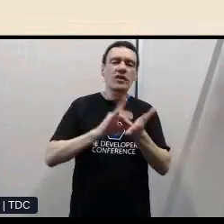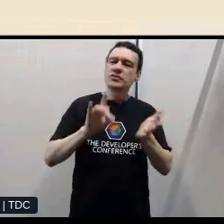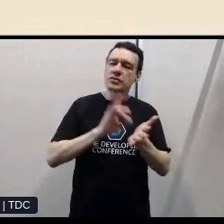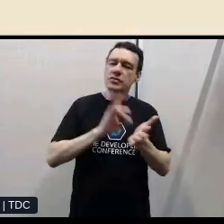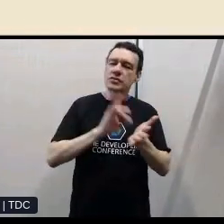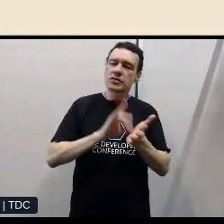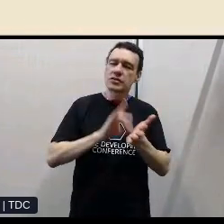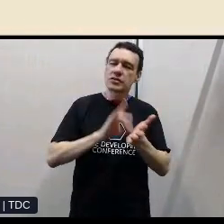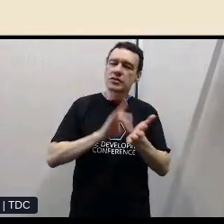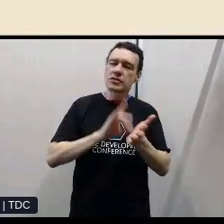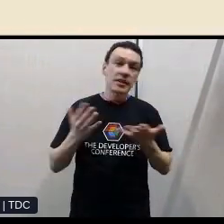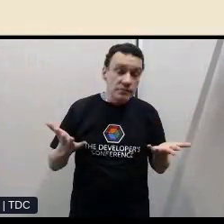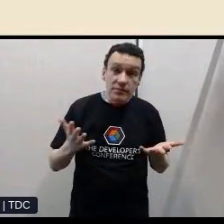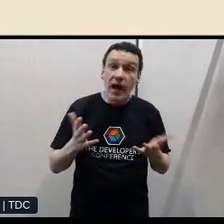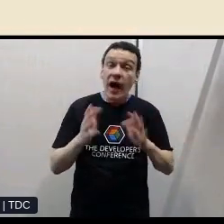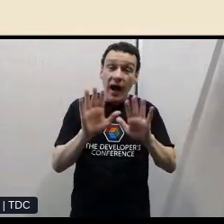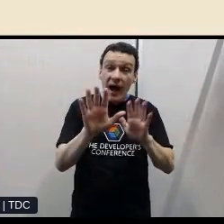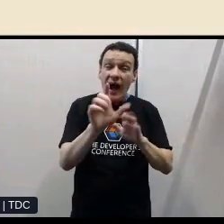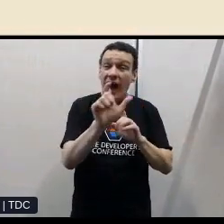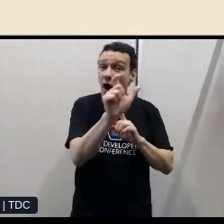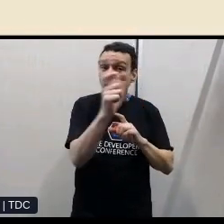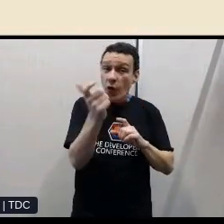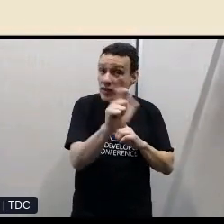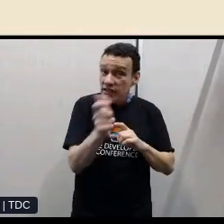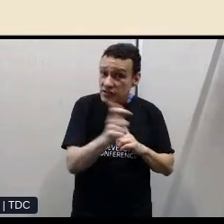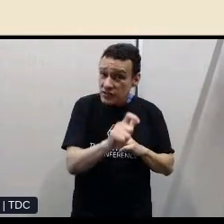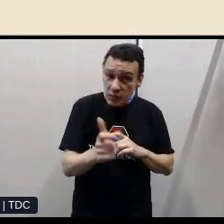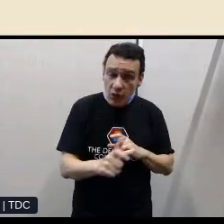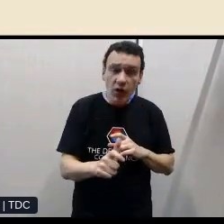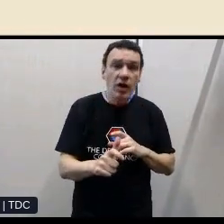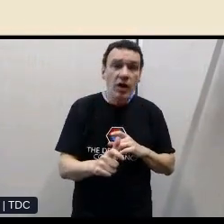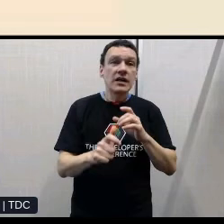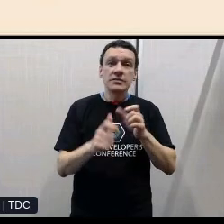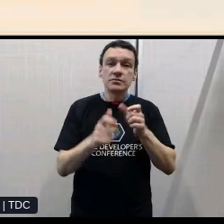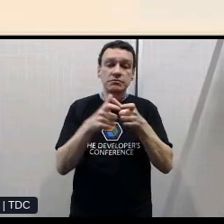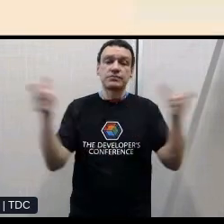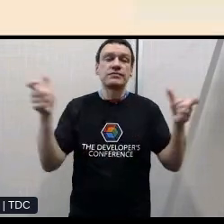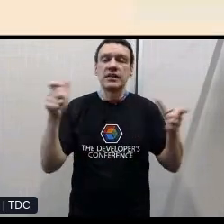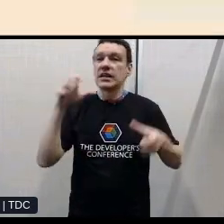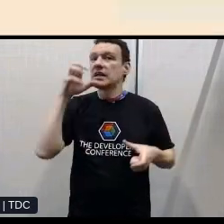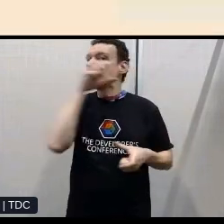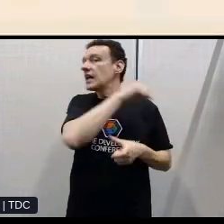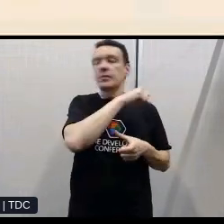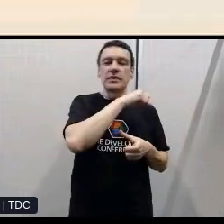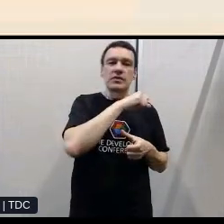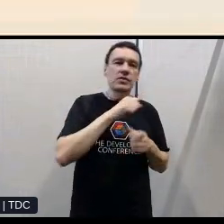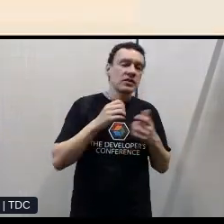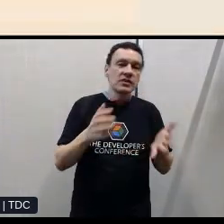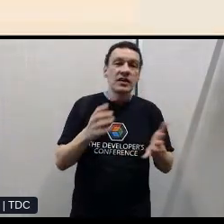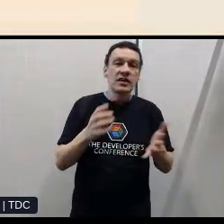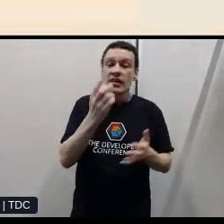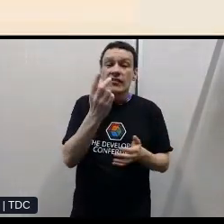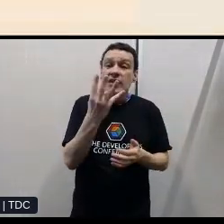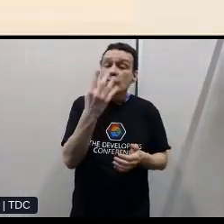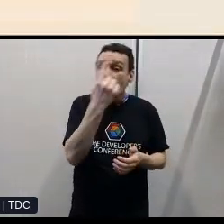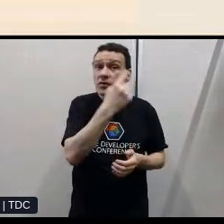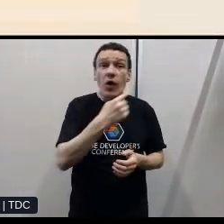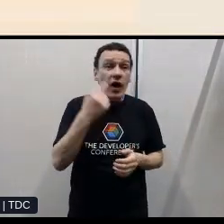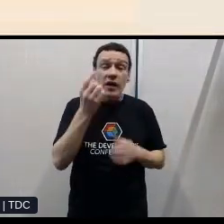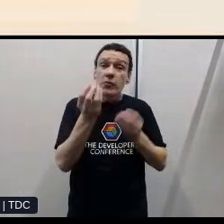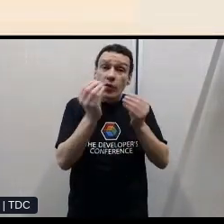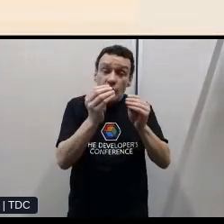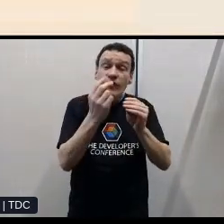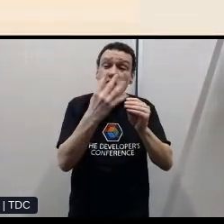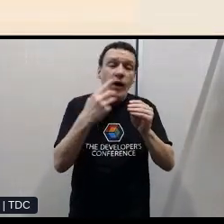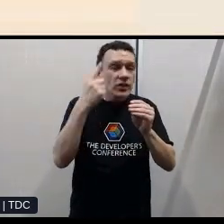de como o algoritmo pode fazer com que as coisas escalem muito rápido. Menos de 24 horas, o Twitter teve que ser derrubado. Então, é